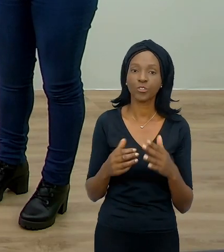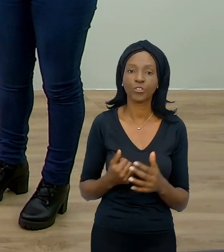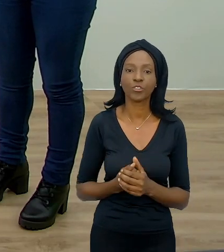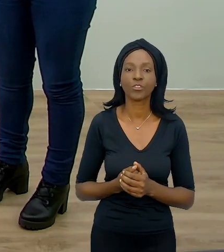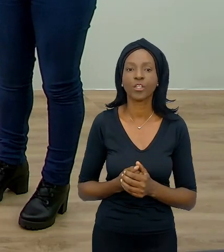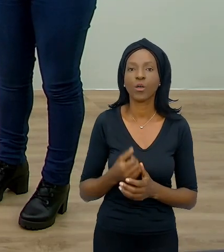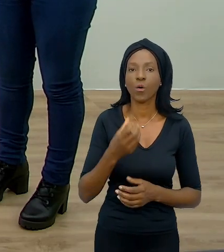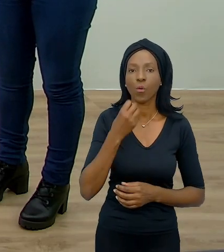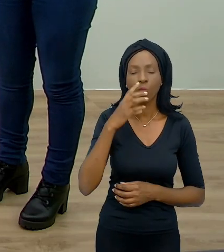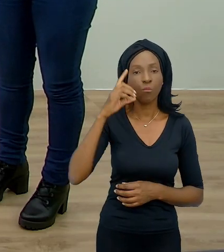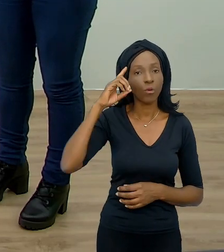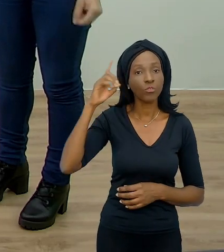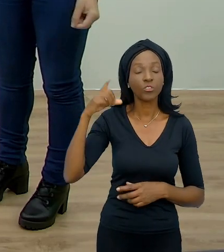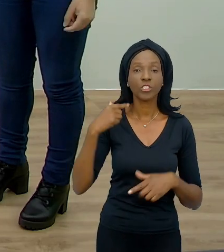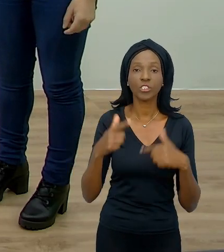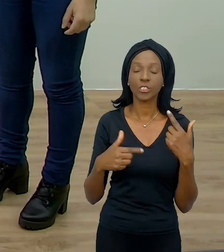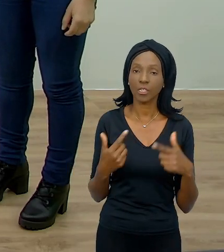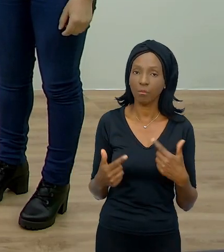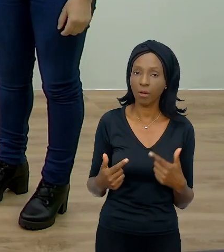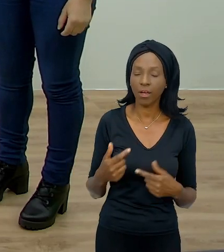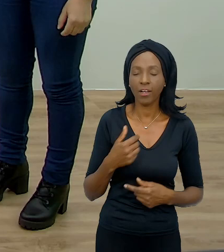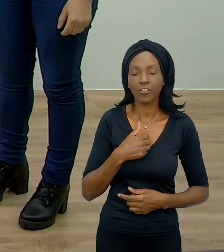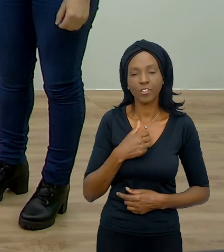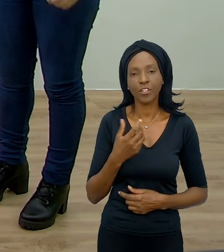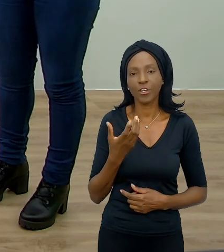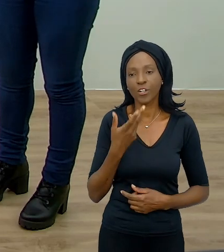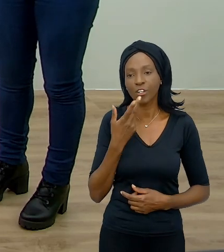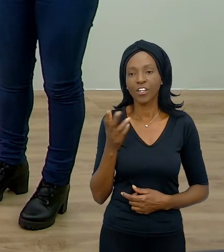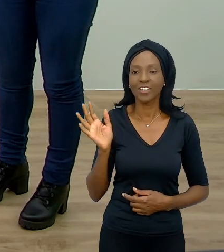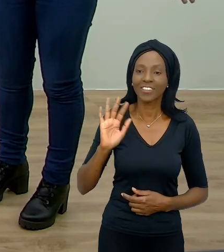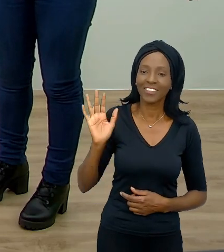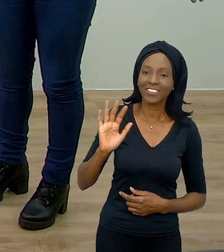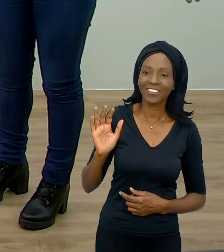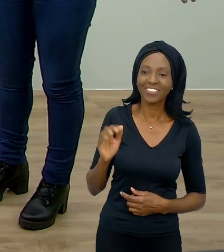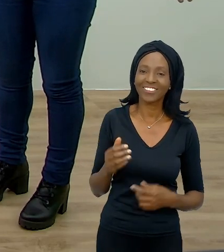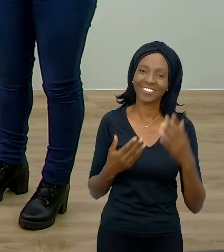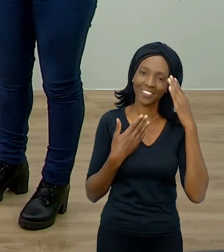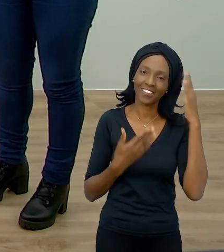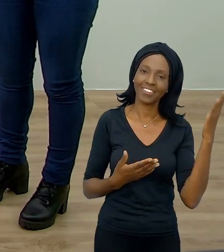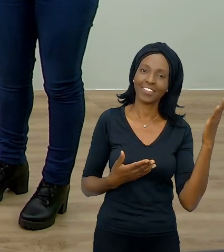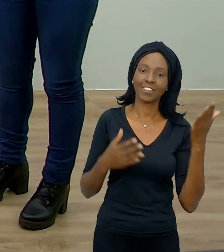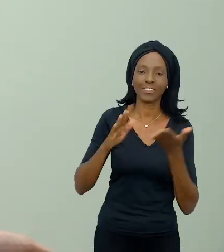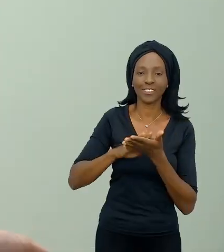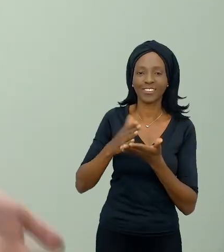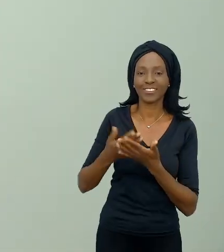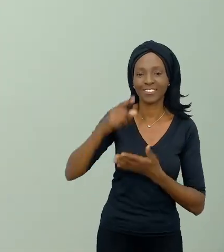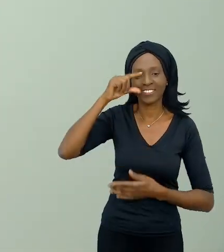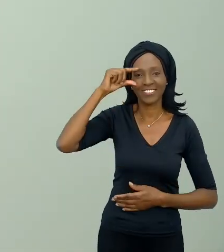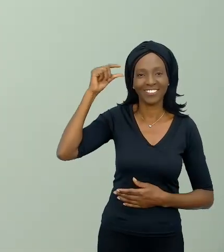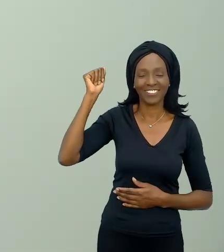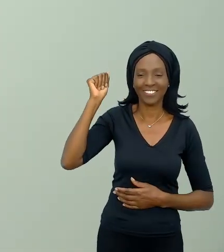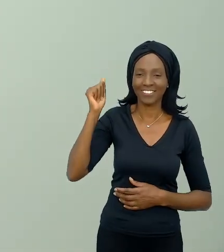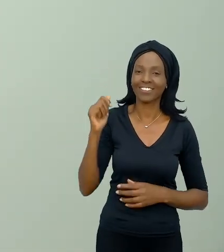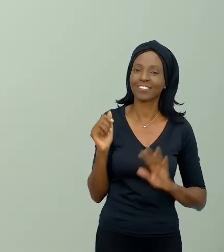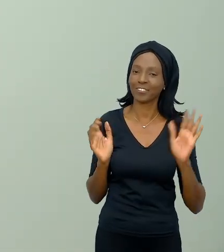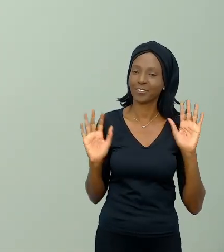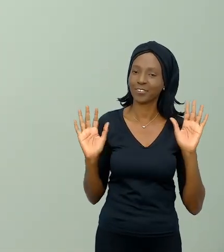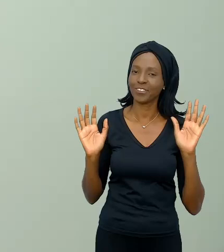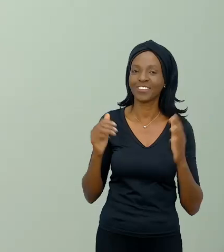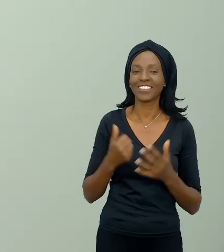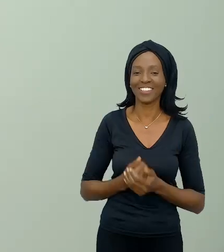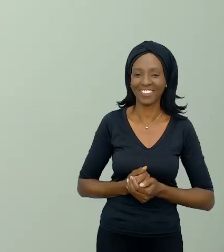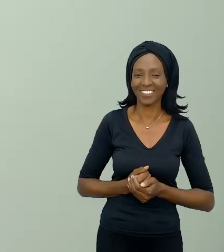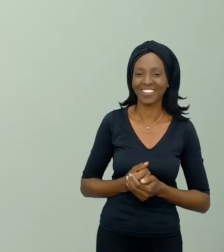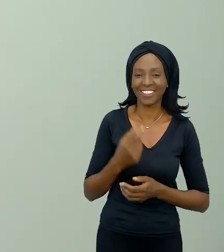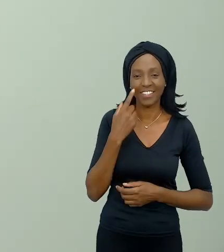aí um bom dia de trabalho. Eu me despeço. Vamos agradecer a nossa intérprete, a Alessandra, está aqui. Isso.